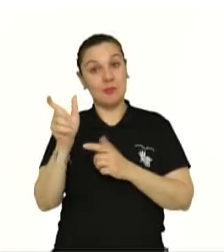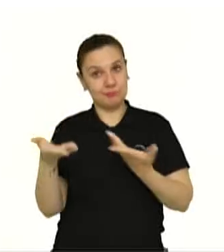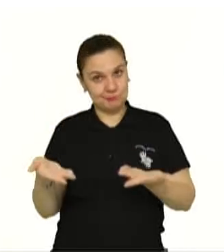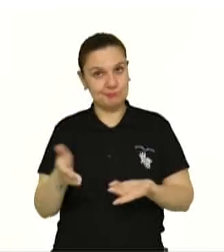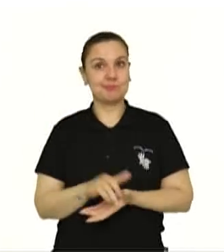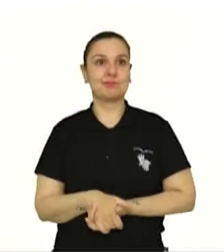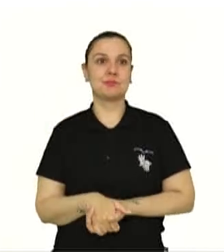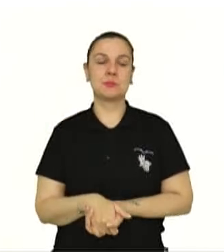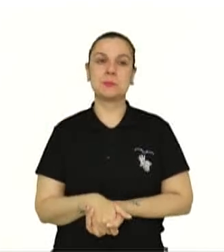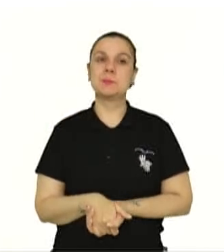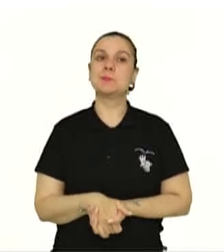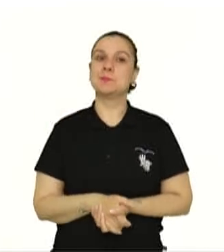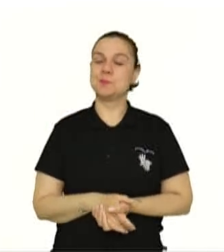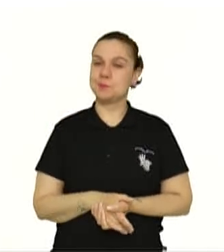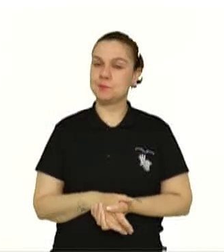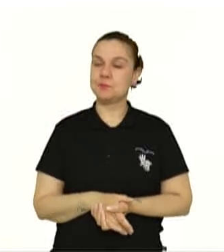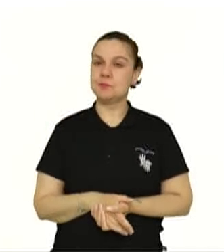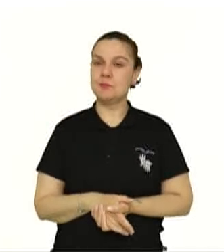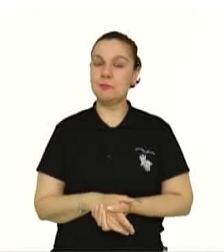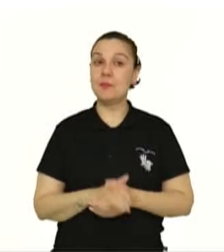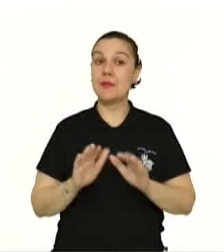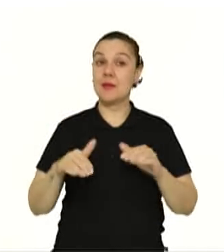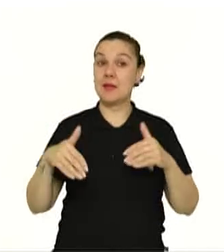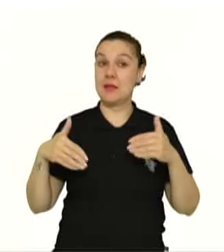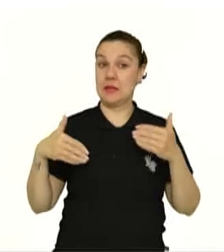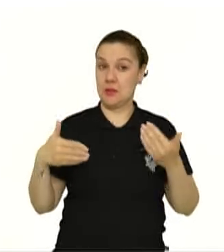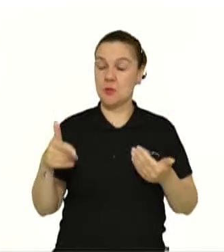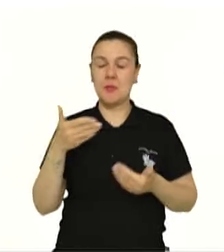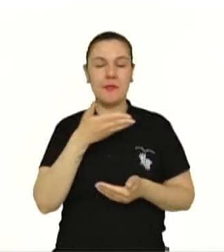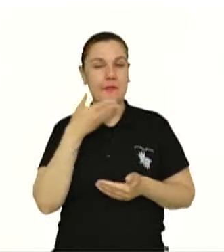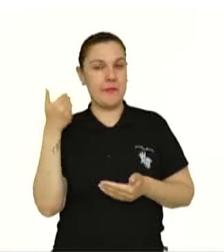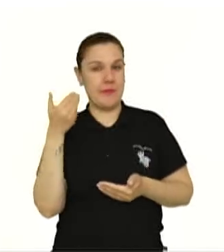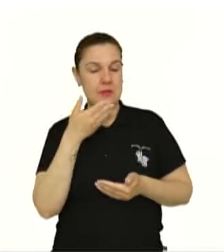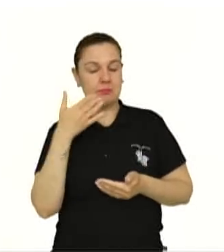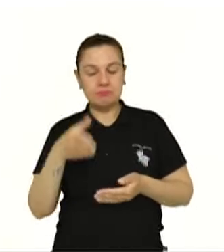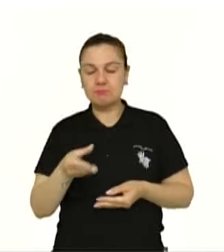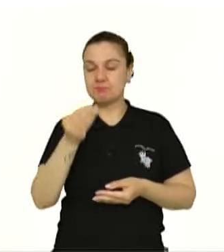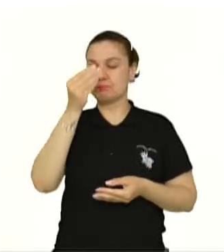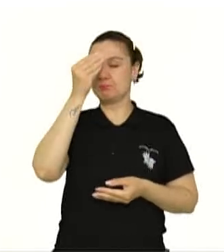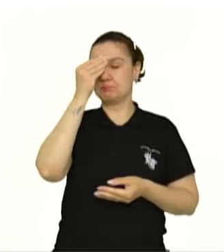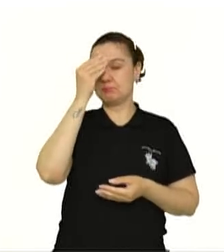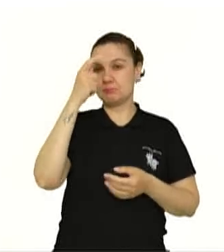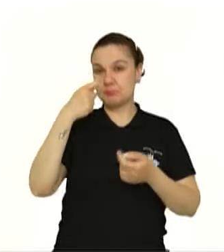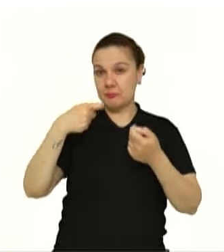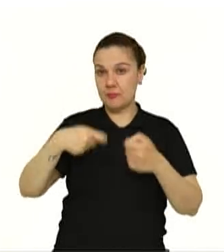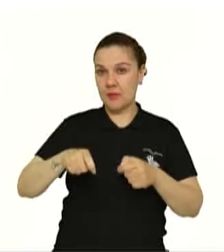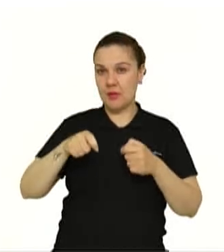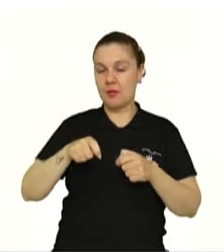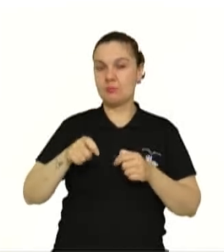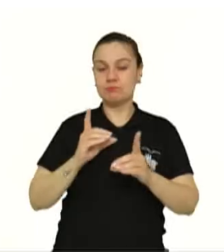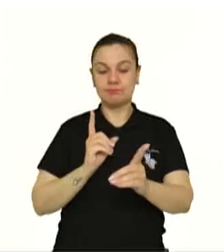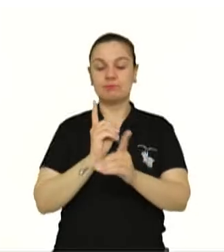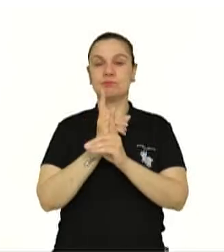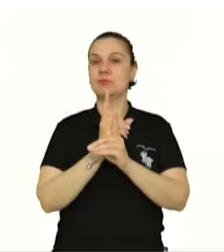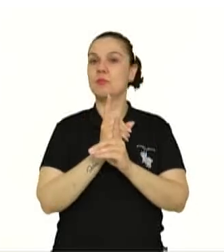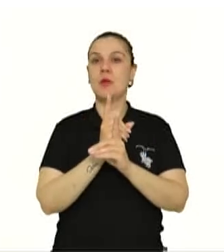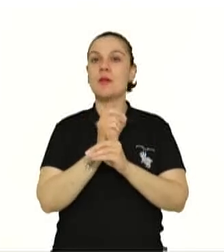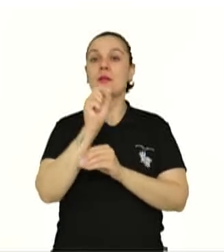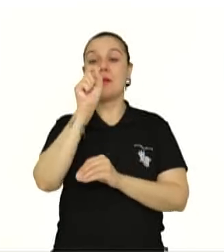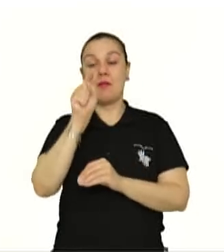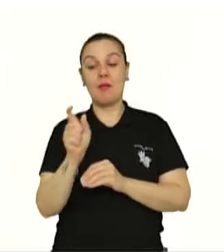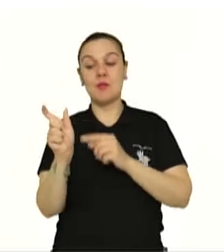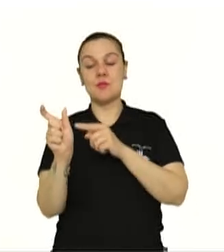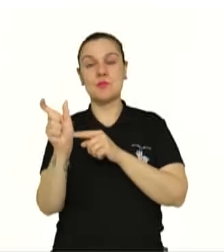sujeito, certo? Então, para facilitar seu reconhecimento, é preciso detectar quem